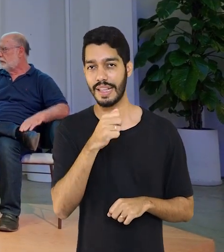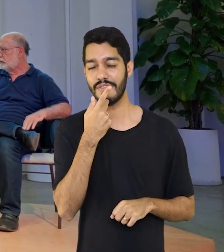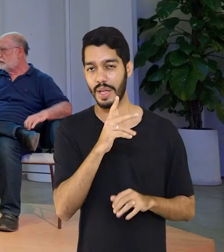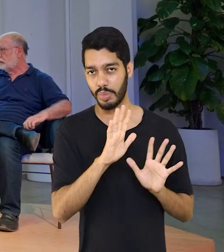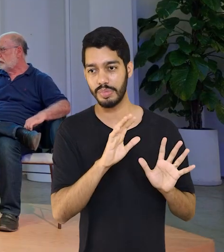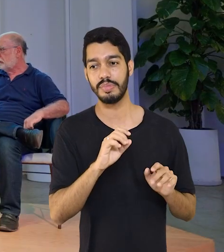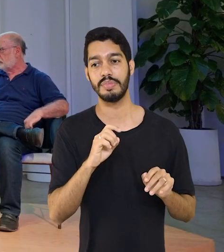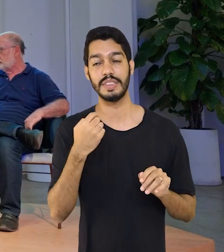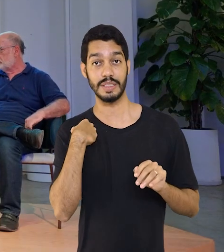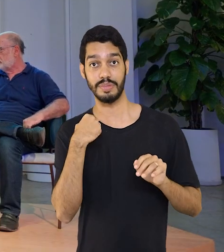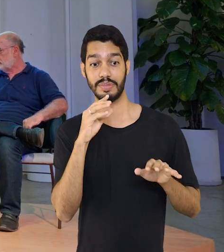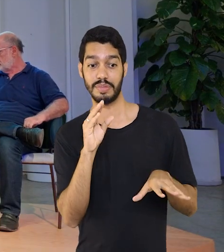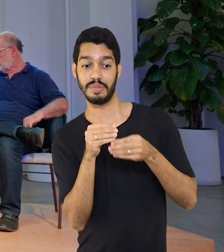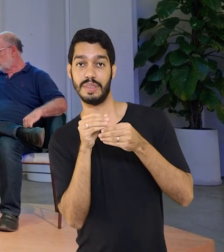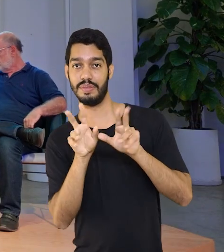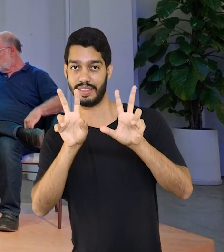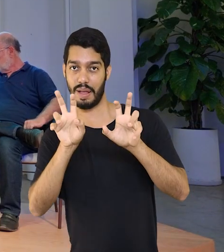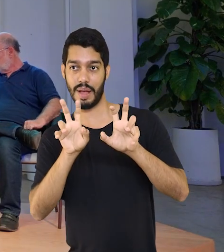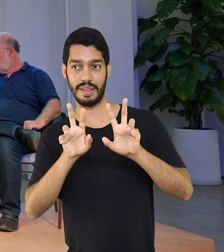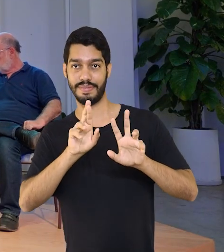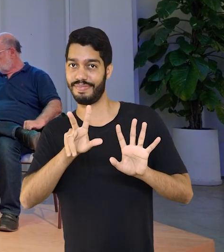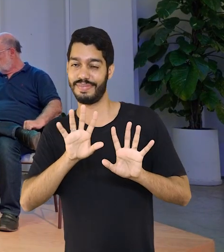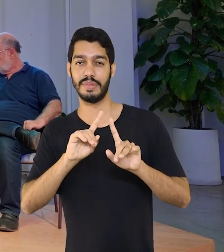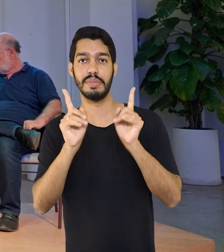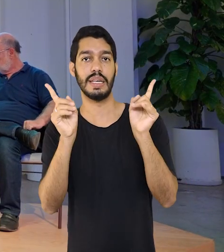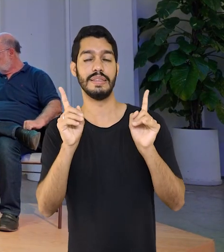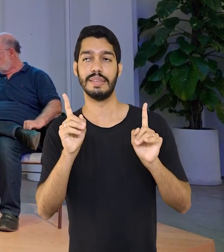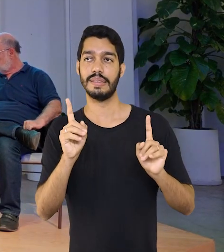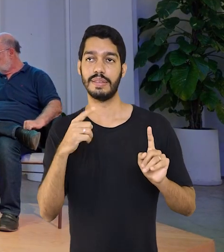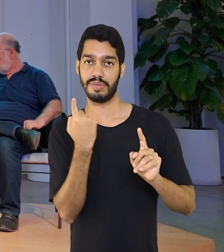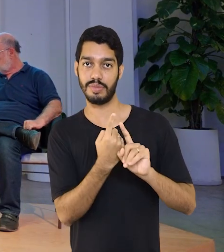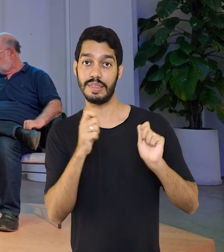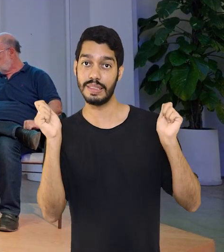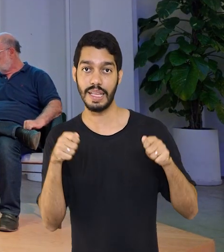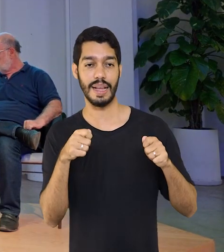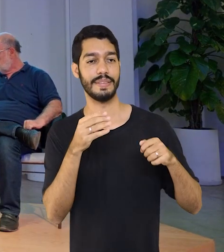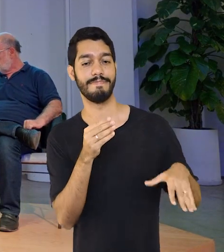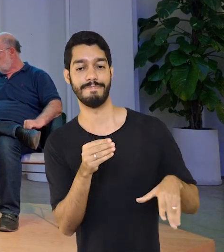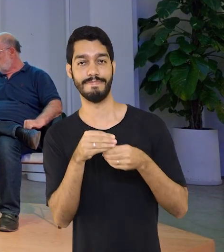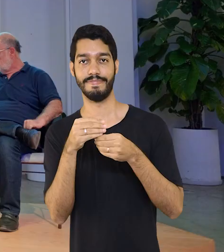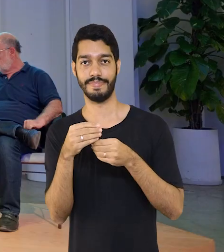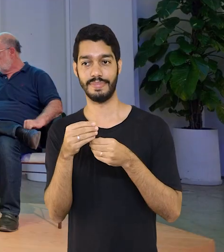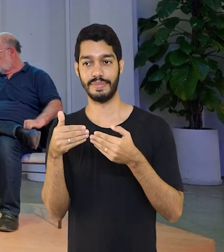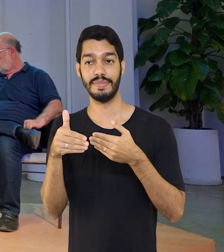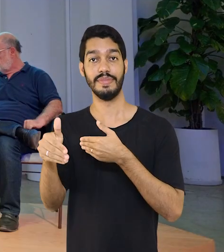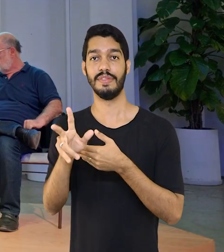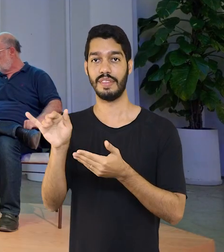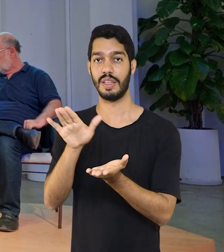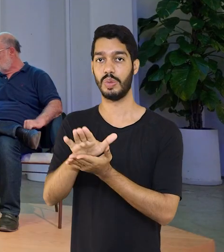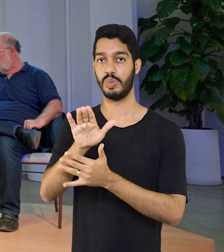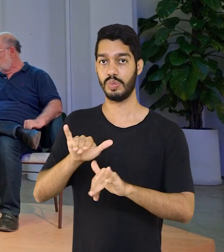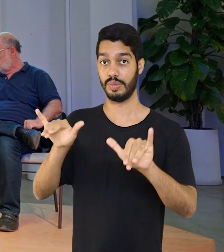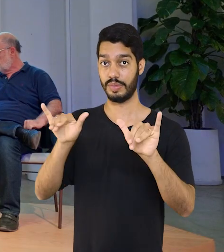porque eu tinha me prometido que eu não ia, enfim, me desdobrar nesse assunto, mas é porque a gente vai lançar um estudo